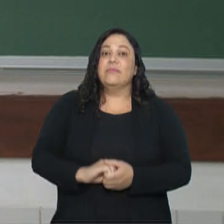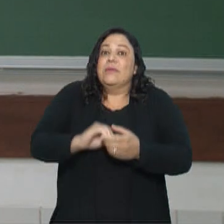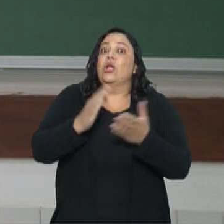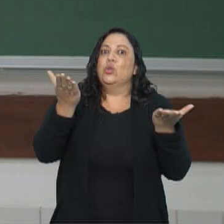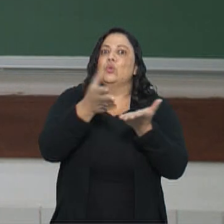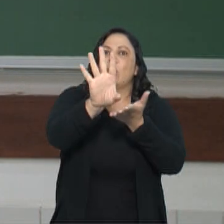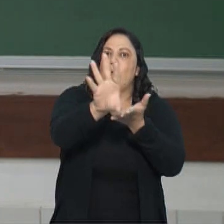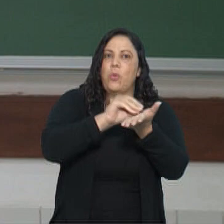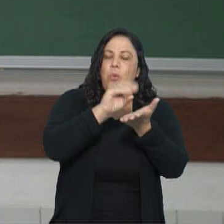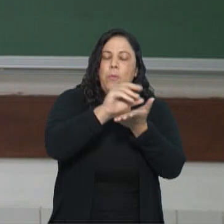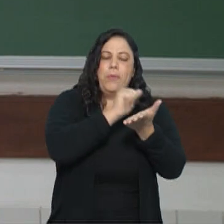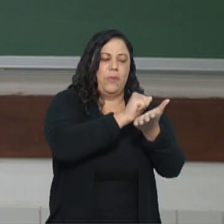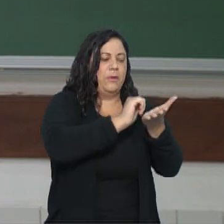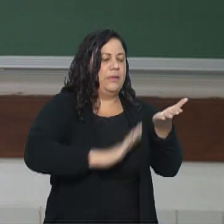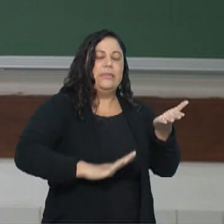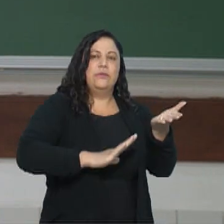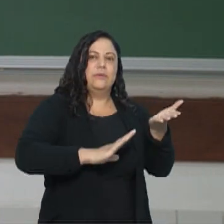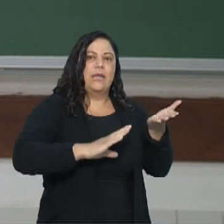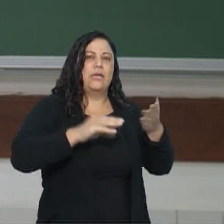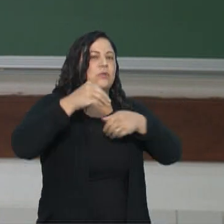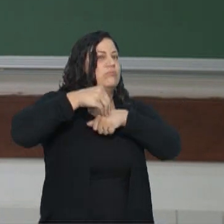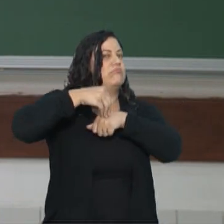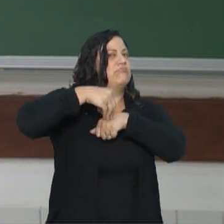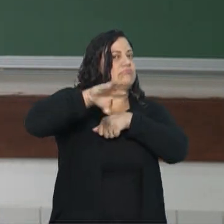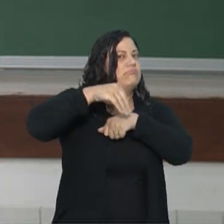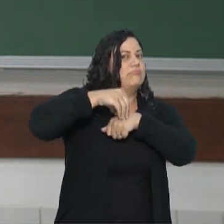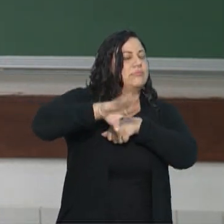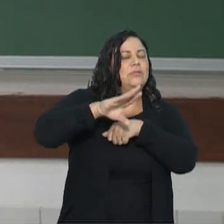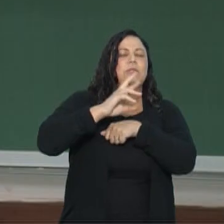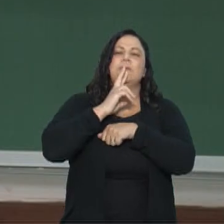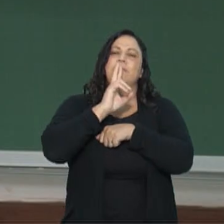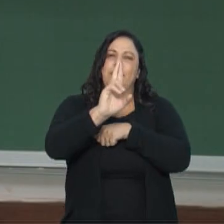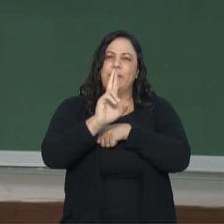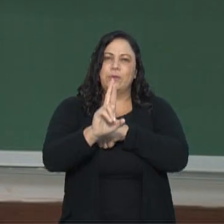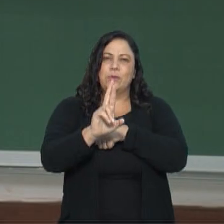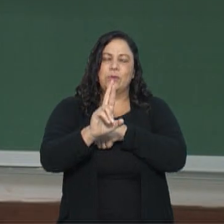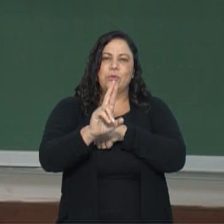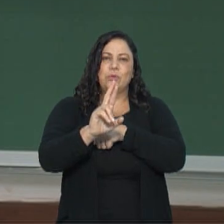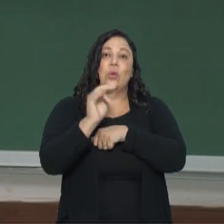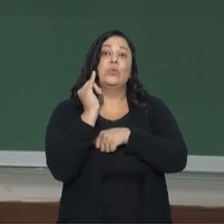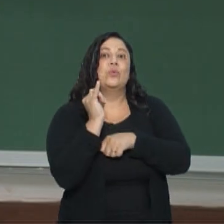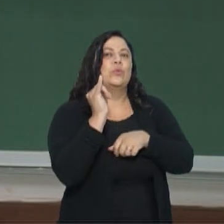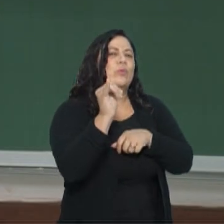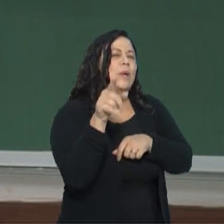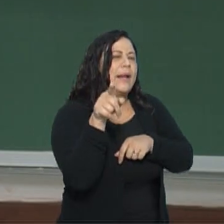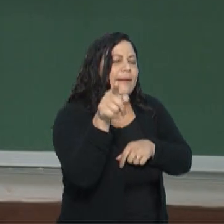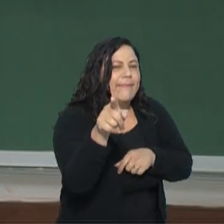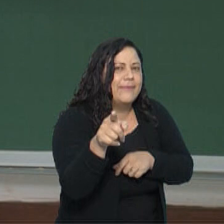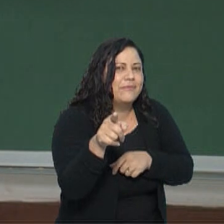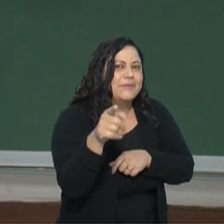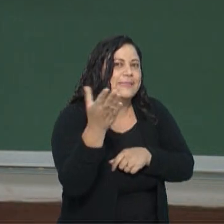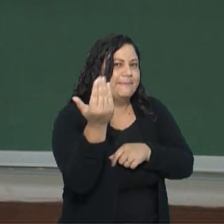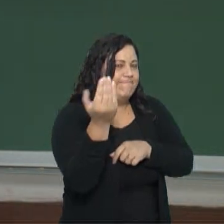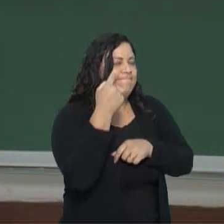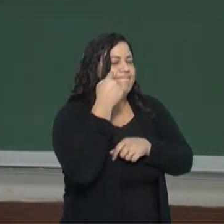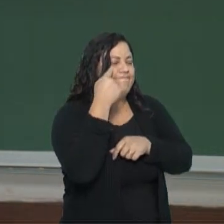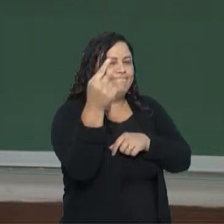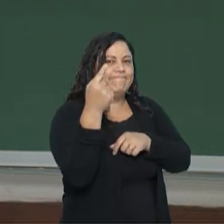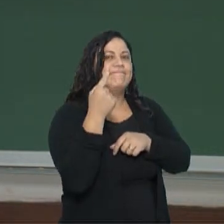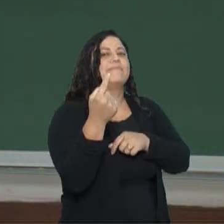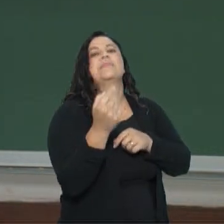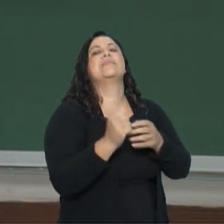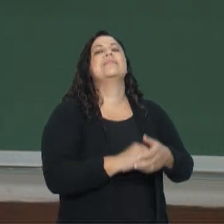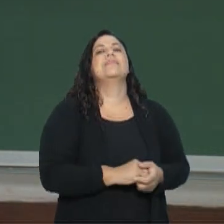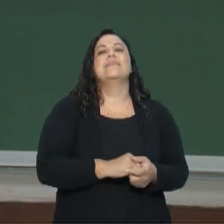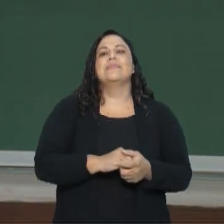Copiou a atividade? Então eu vou dar uma dica para a resolução. Só vou contar para você, para mais ninguém. Vem comigo, pertinho.